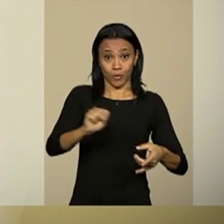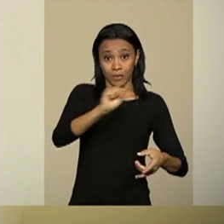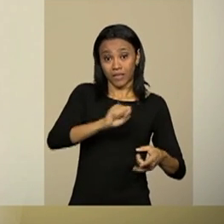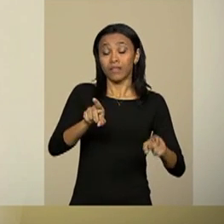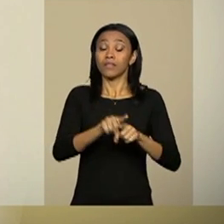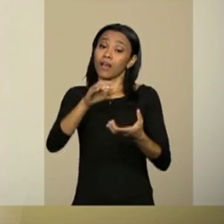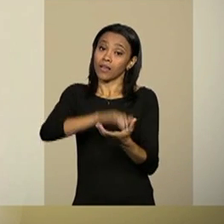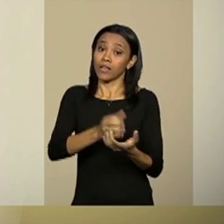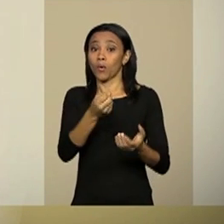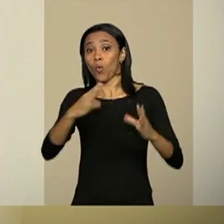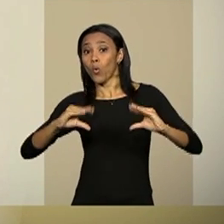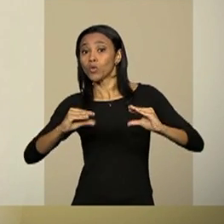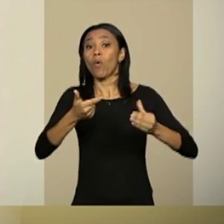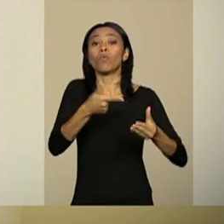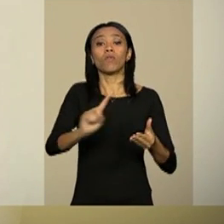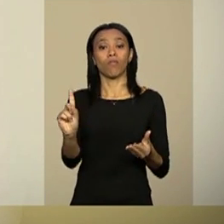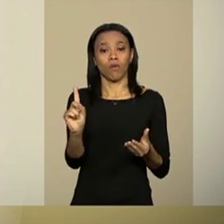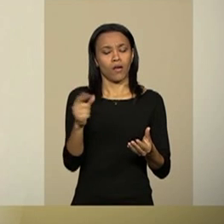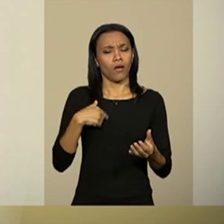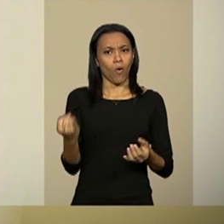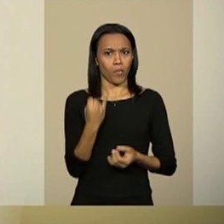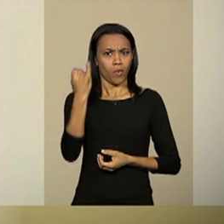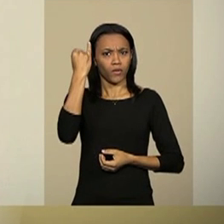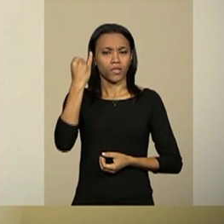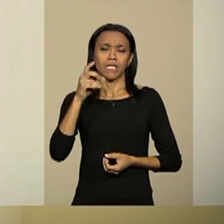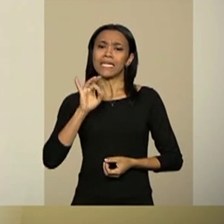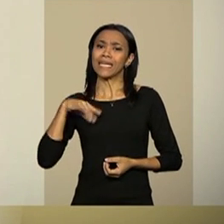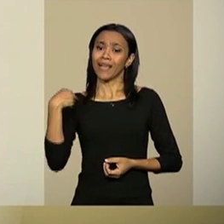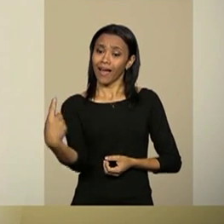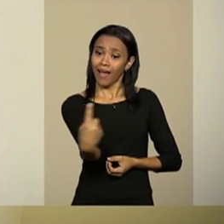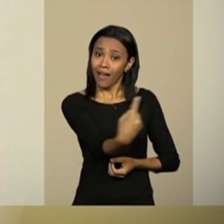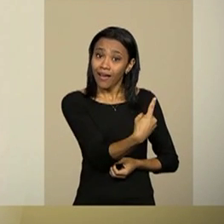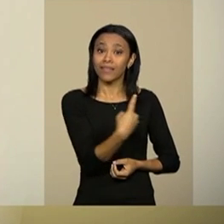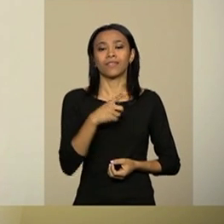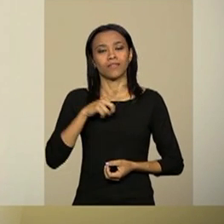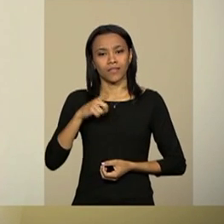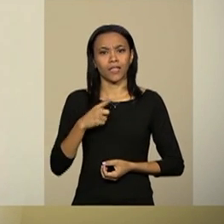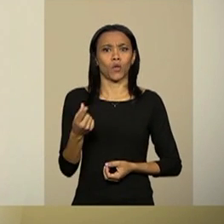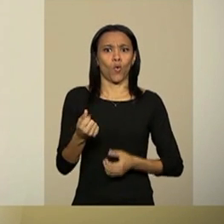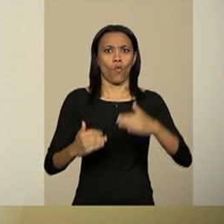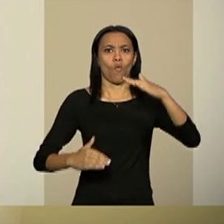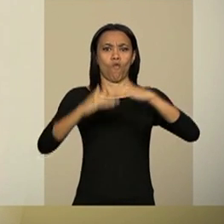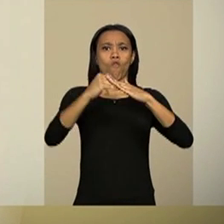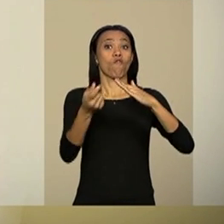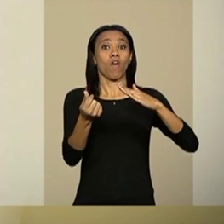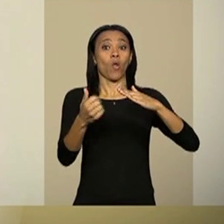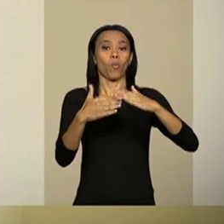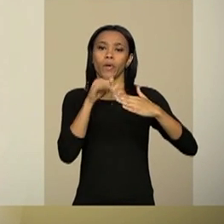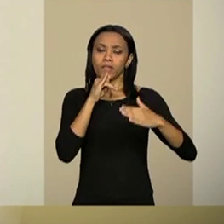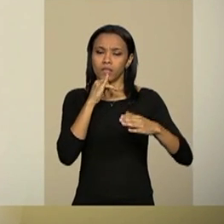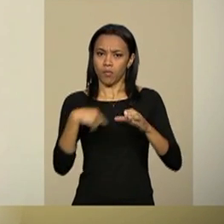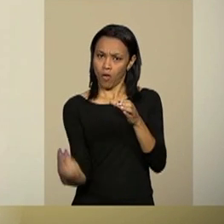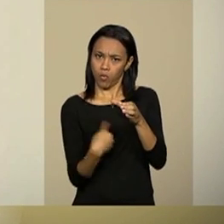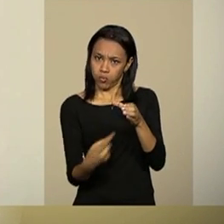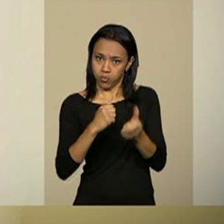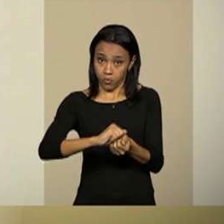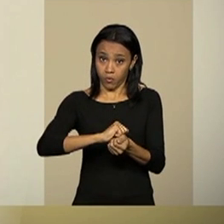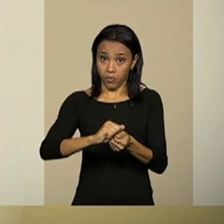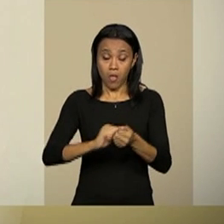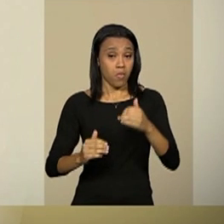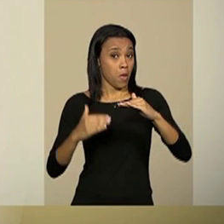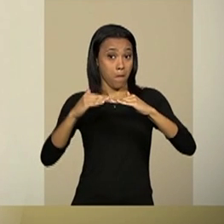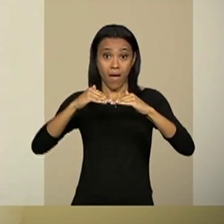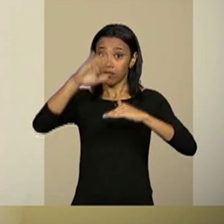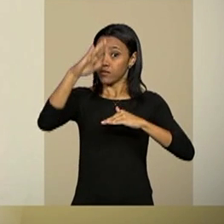colchão um detalhe importante luciano é que cada produto tem um valor máximo a lavadora de roupa por exemplo não